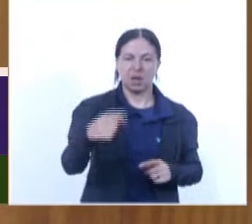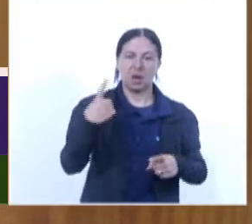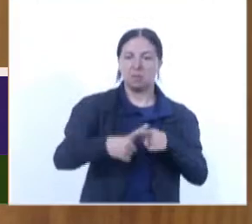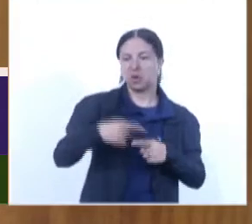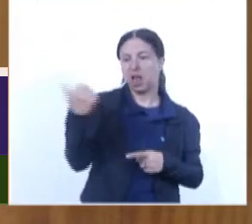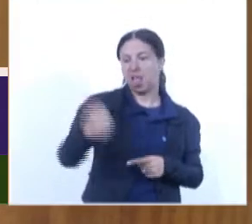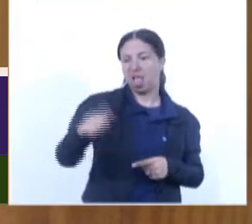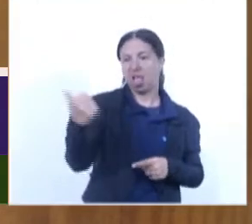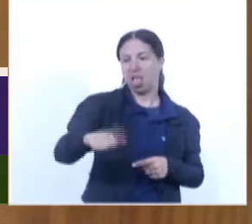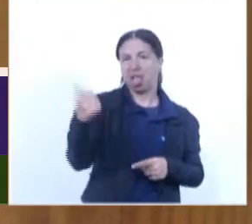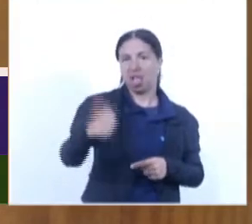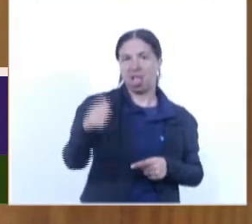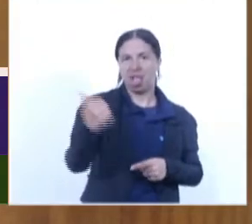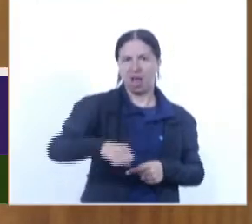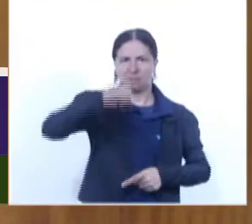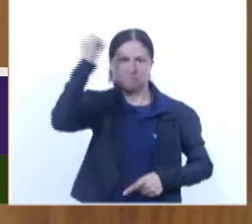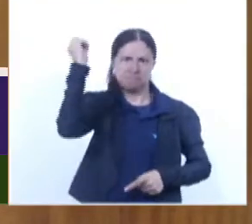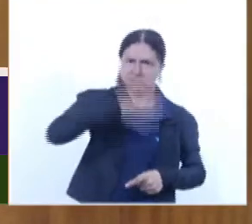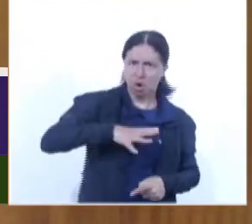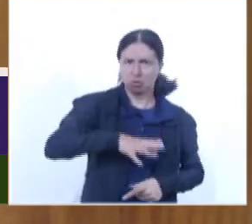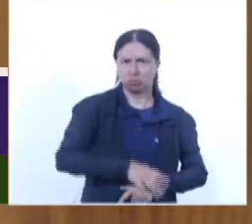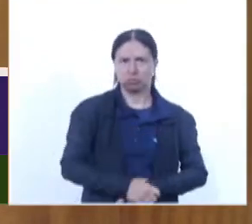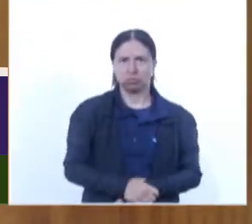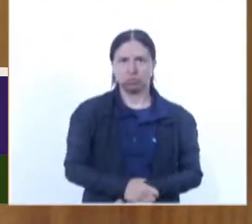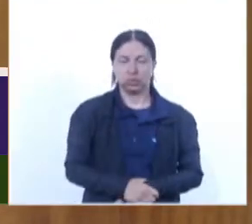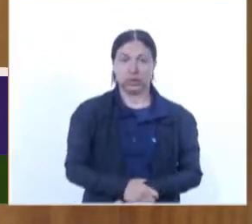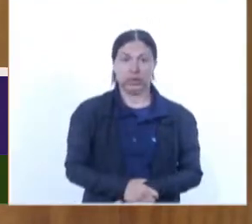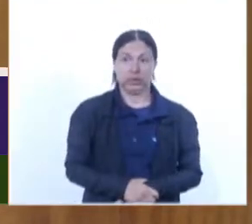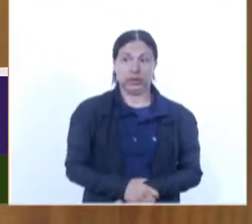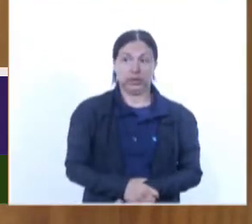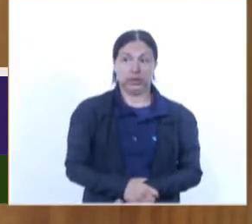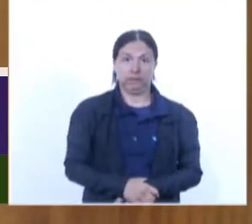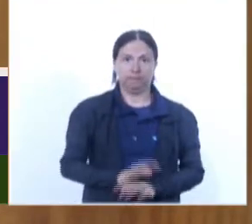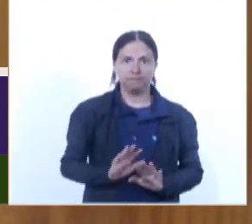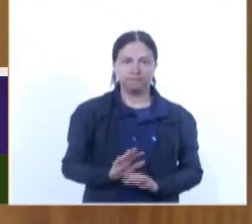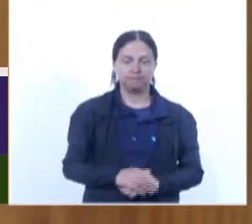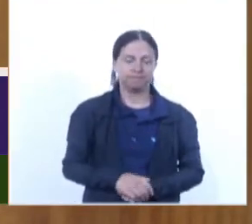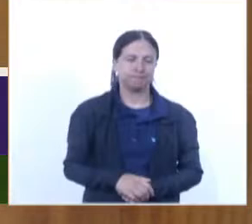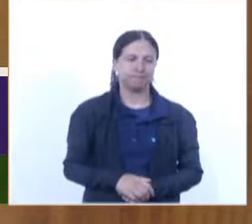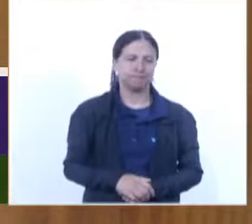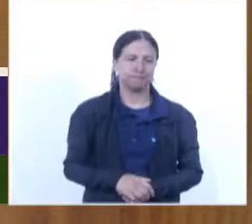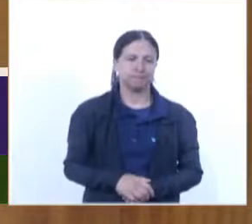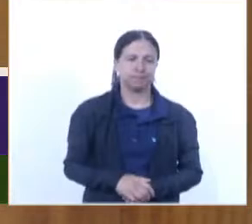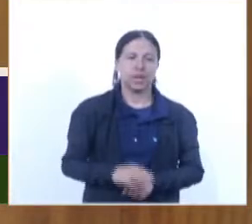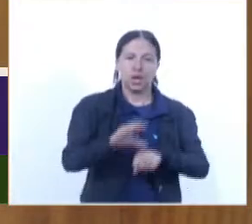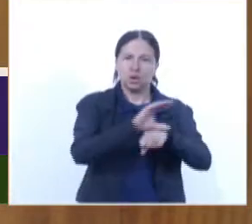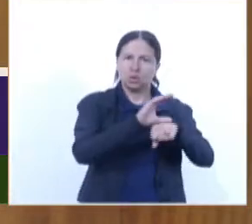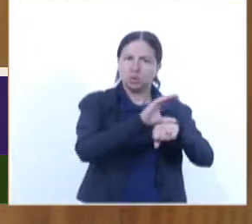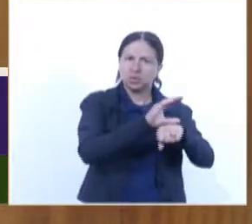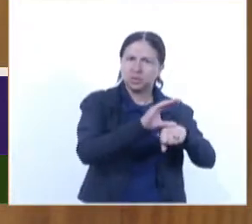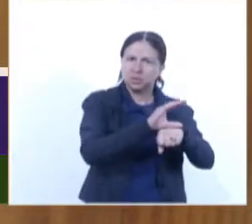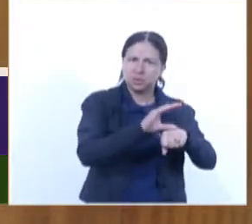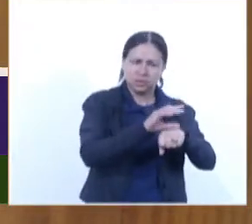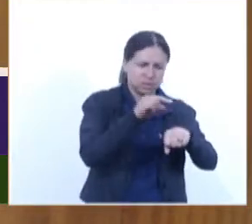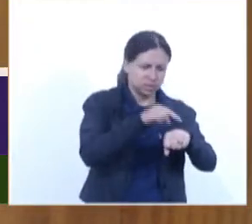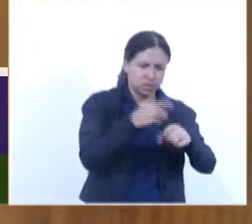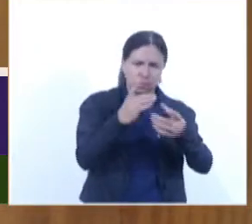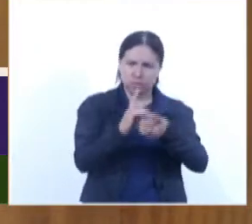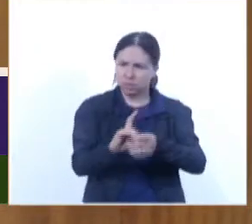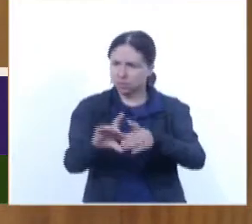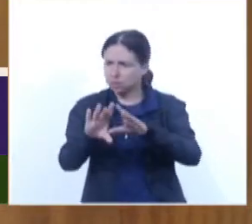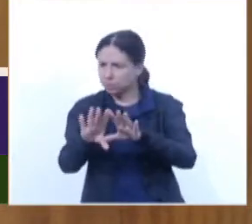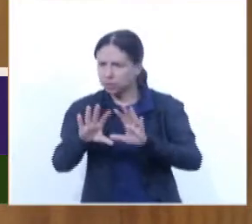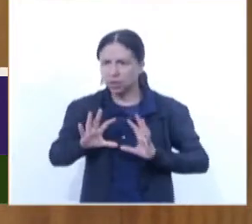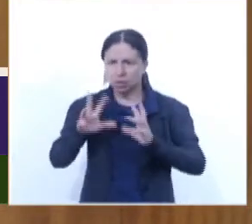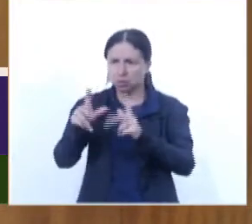bom primeiro que pela nossa Constituição e pelo contexto democrático em que vivemos todos têm o direito a